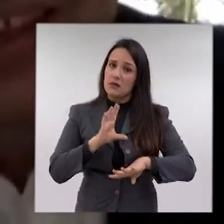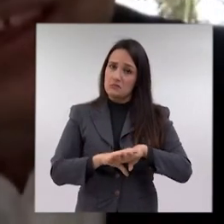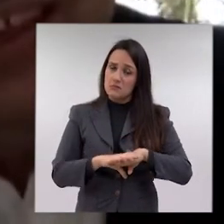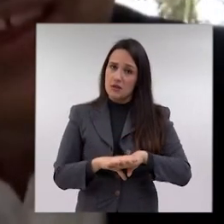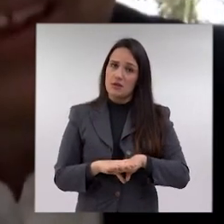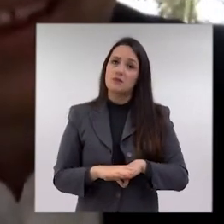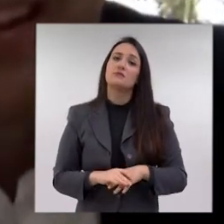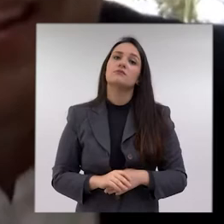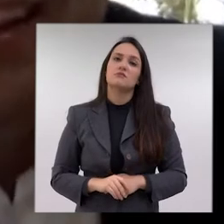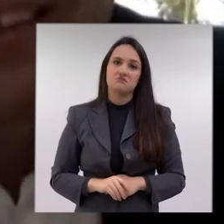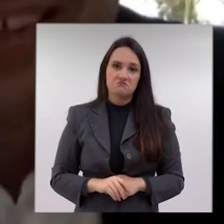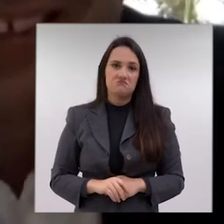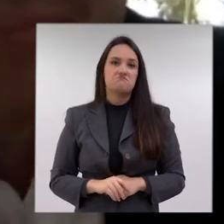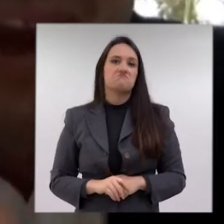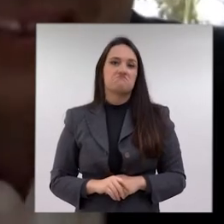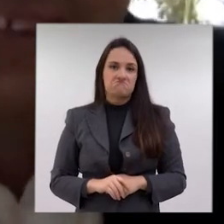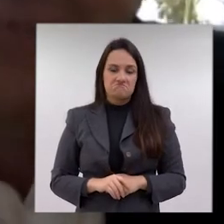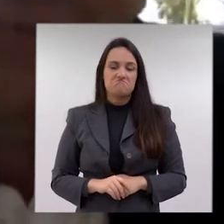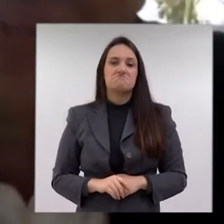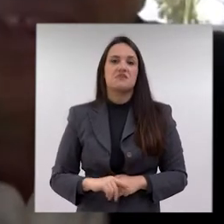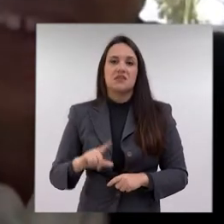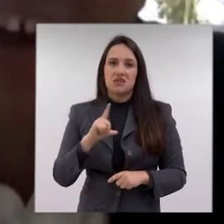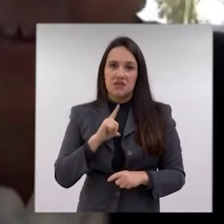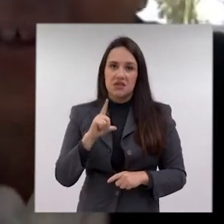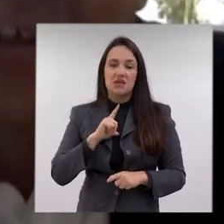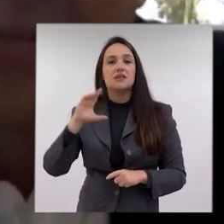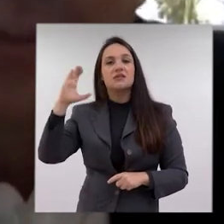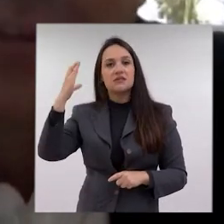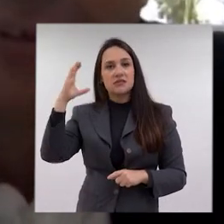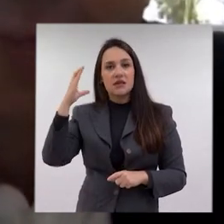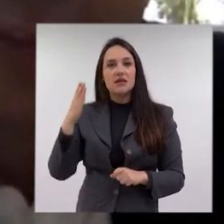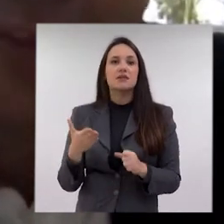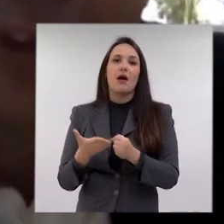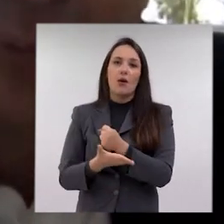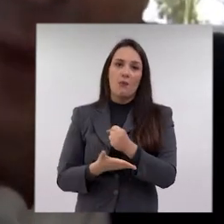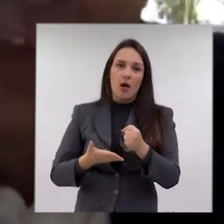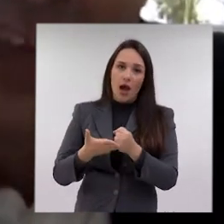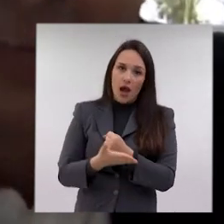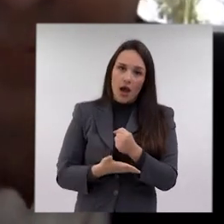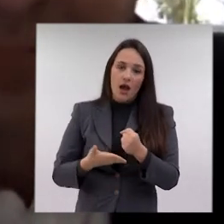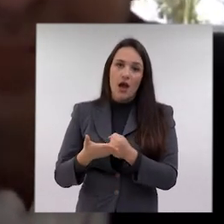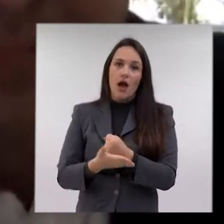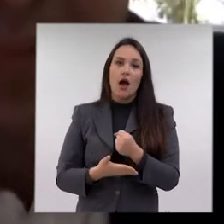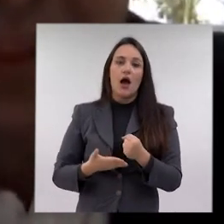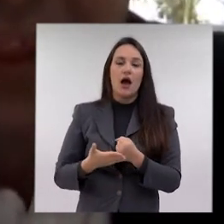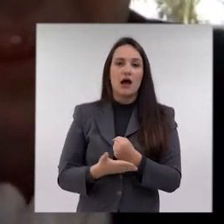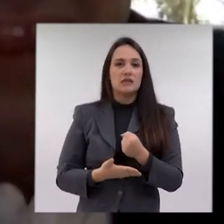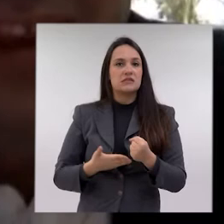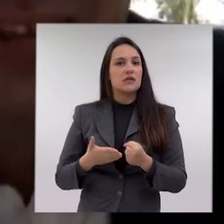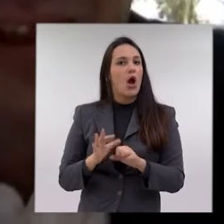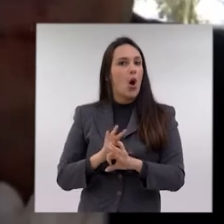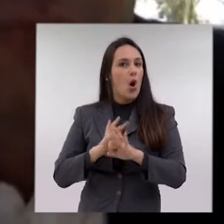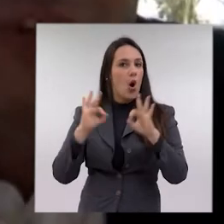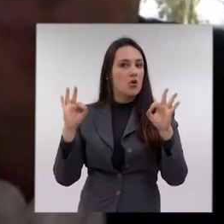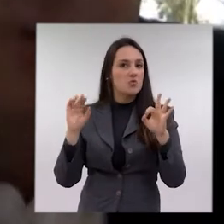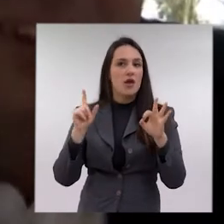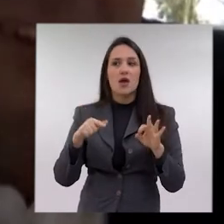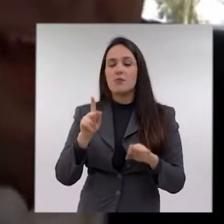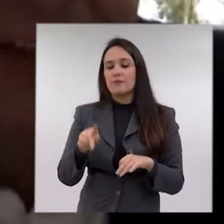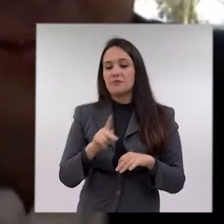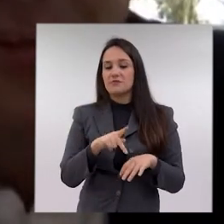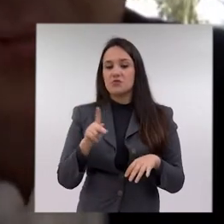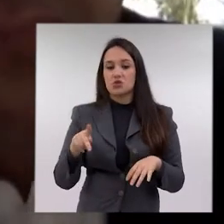né? Ele, a ciência básica é fundamental para o desenvolvimento do nosso país. Ele é um